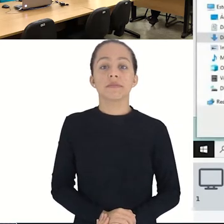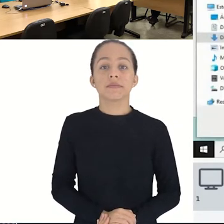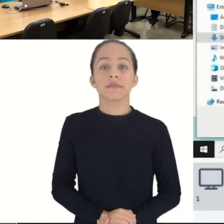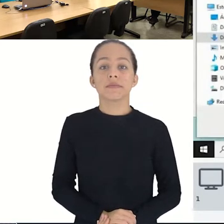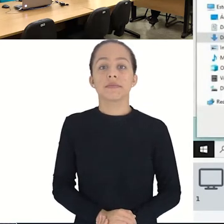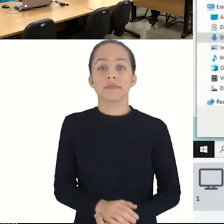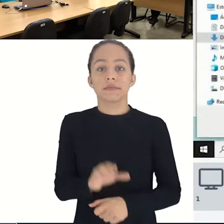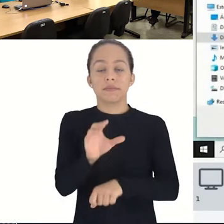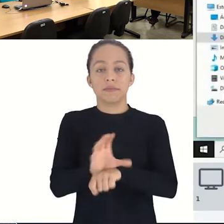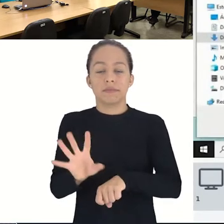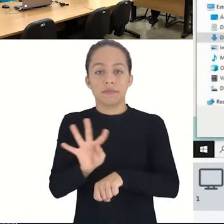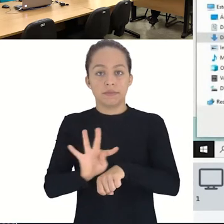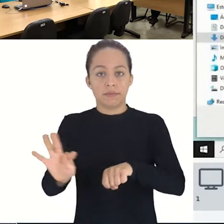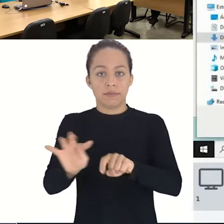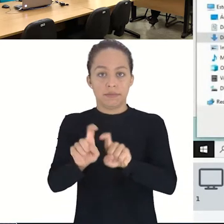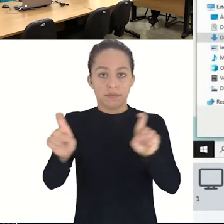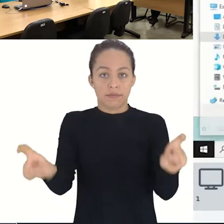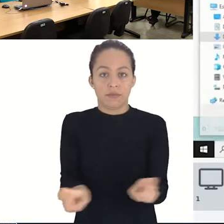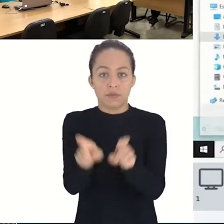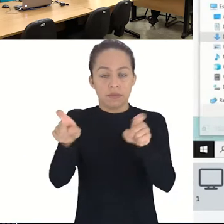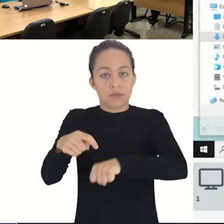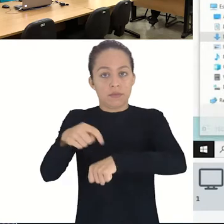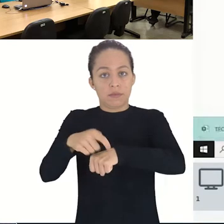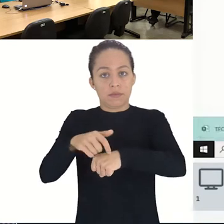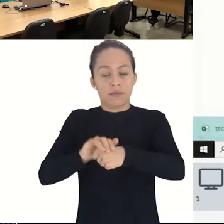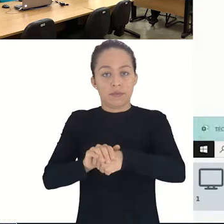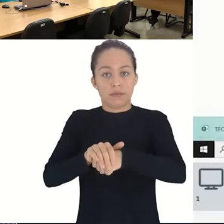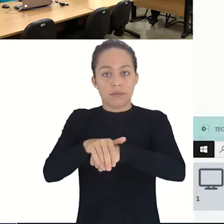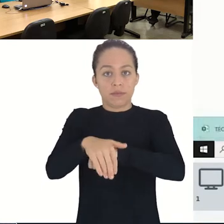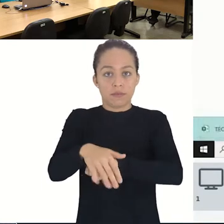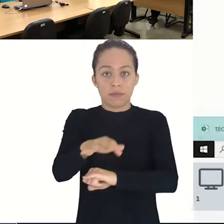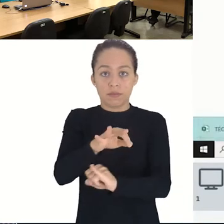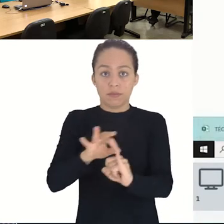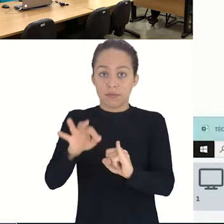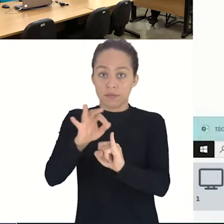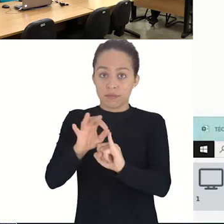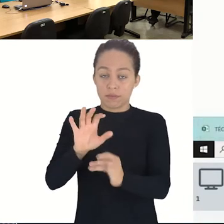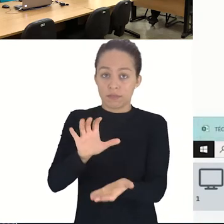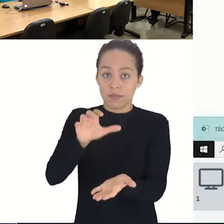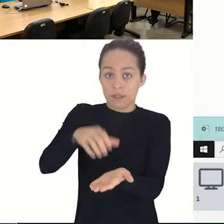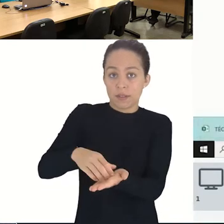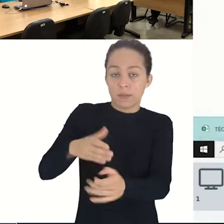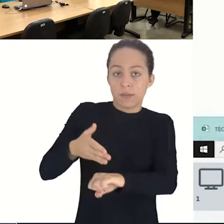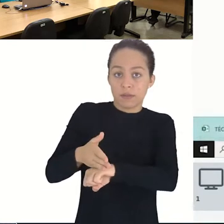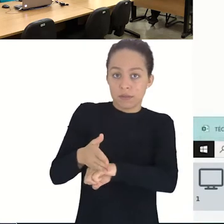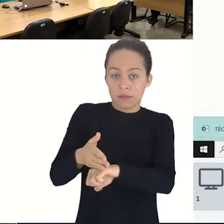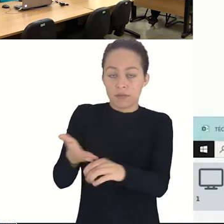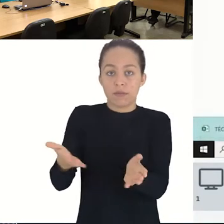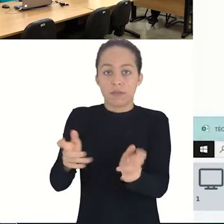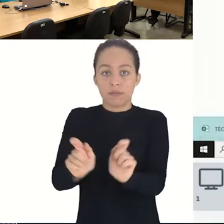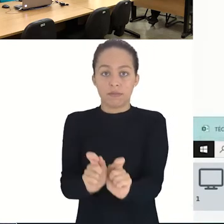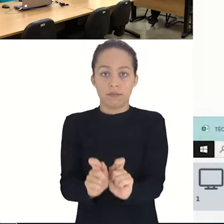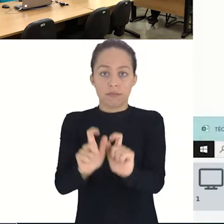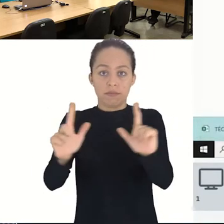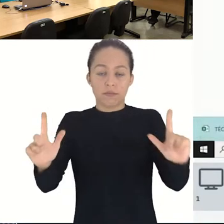Décimo quinto sorteio, curso técnico concomitante em informática noturno do Campus Serra. Vamos abrir o arquivo.